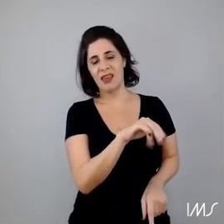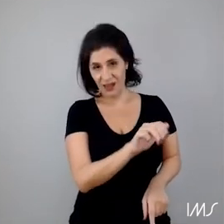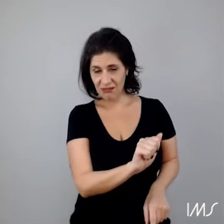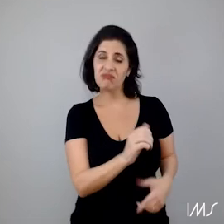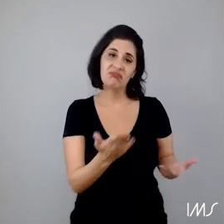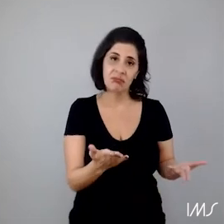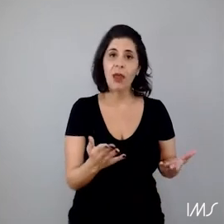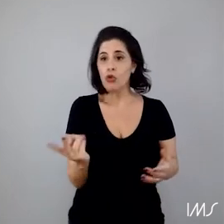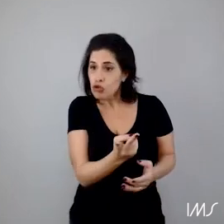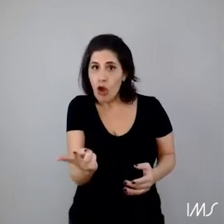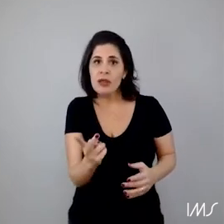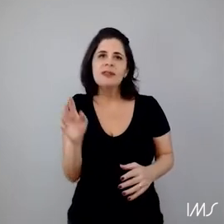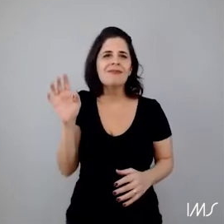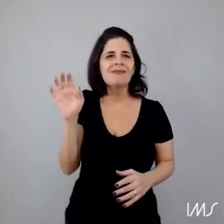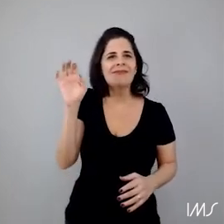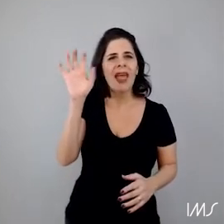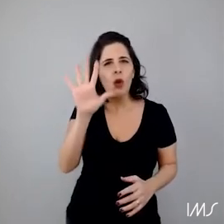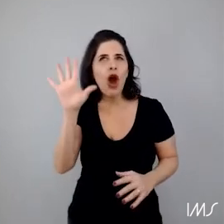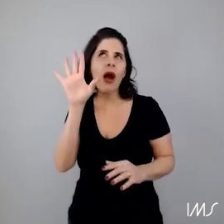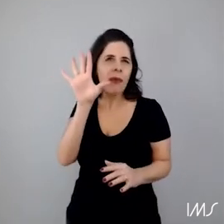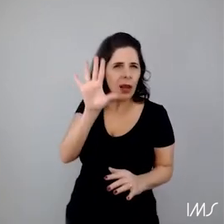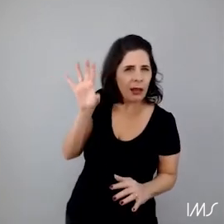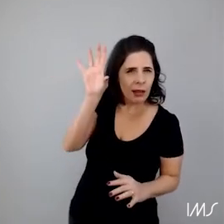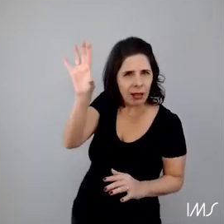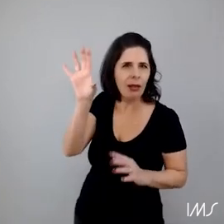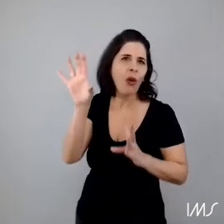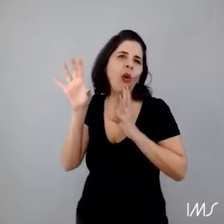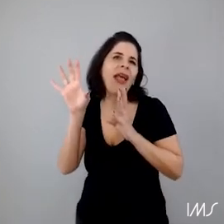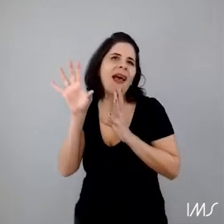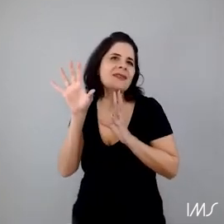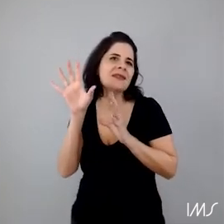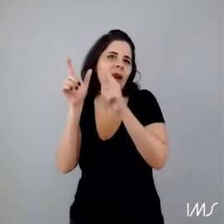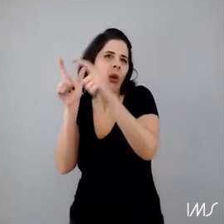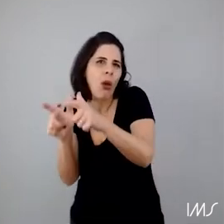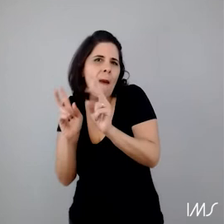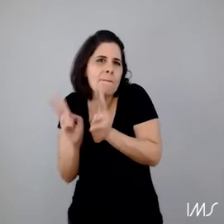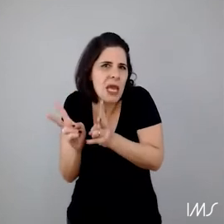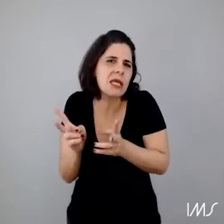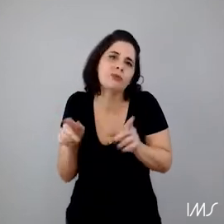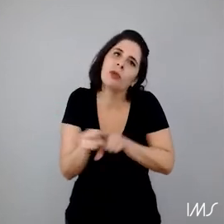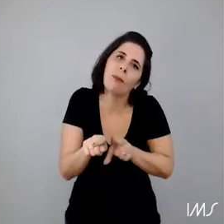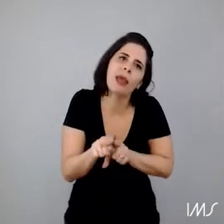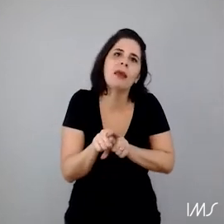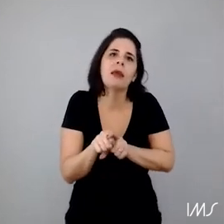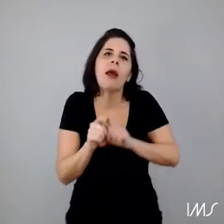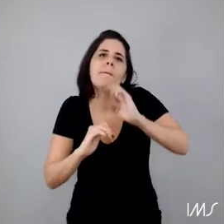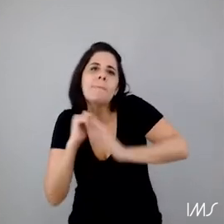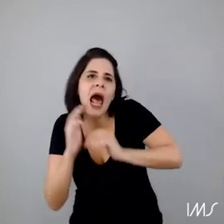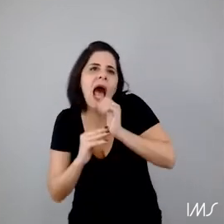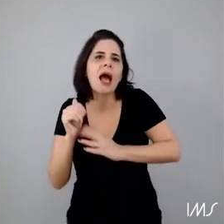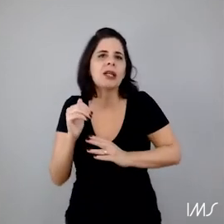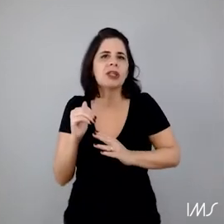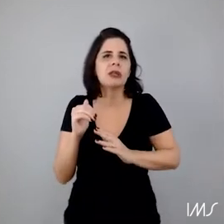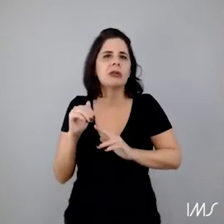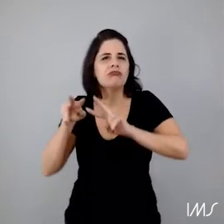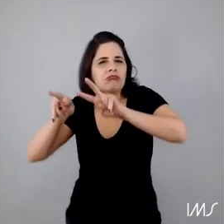muita densidade nas suas práticas. A Stefânia, nessa trajetória que a leva à fotografia a partir de 69, mas a